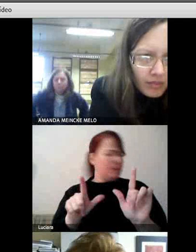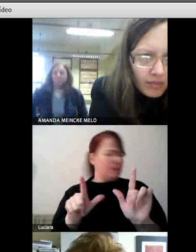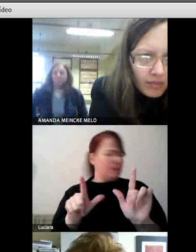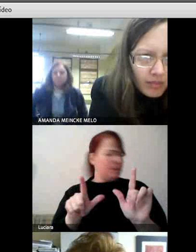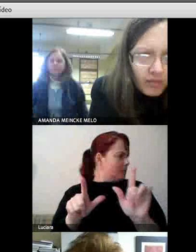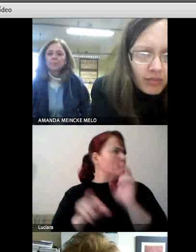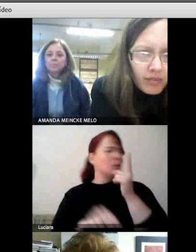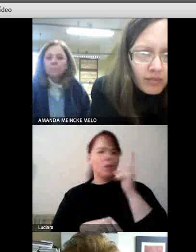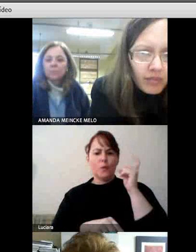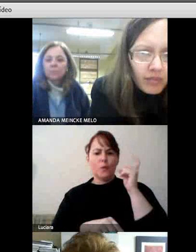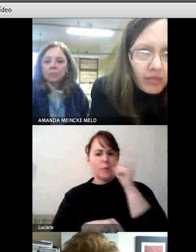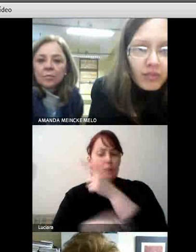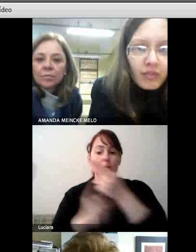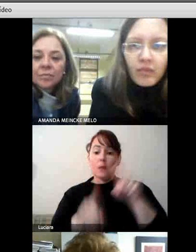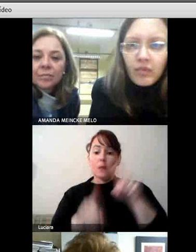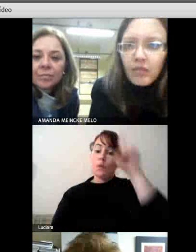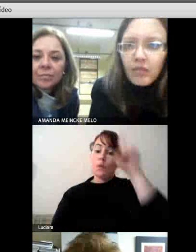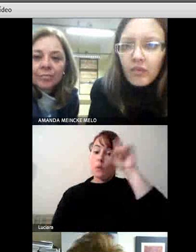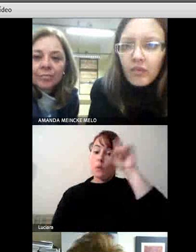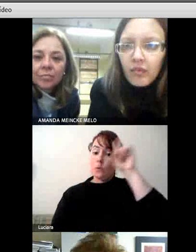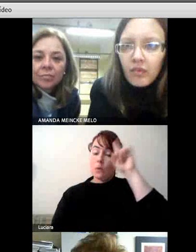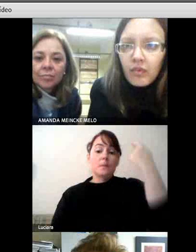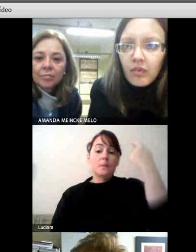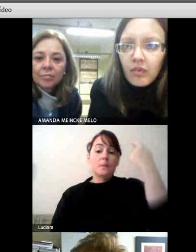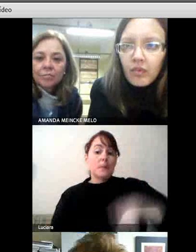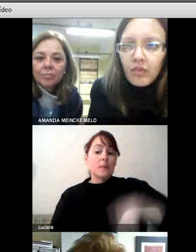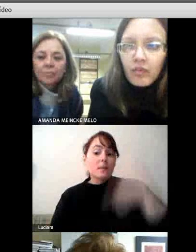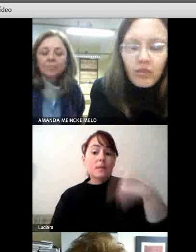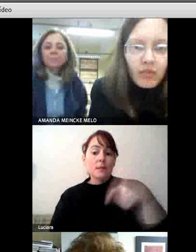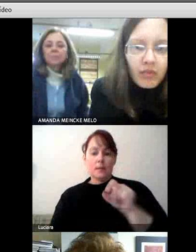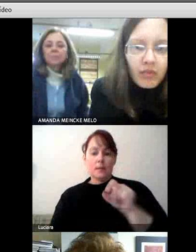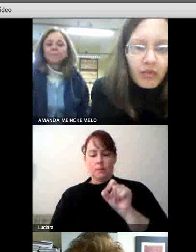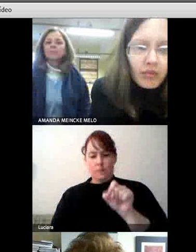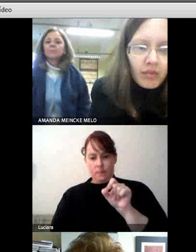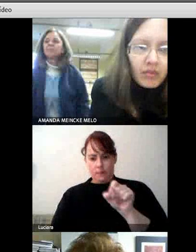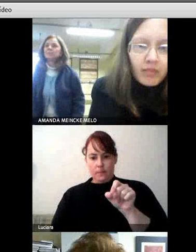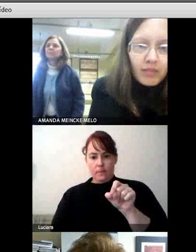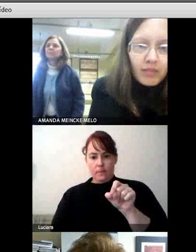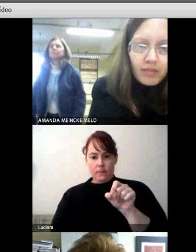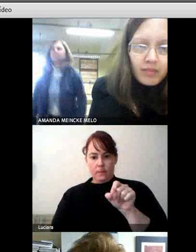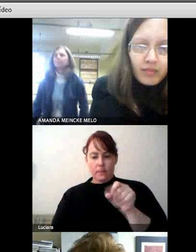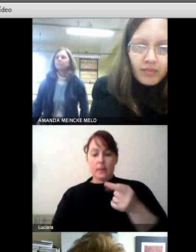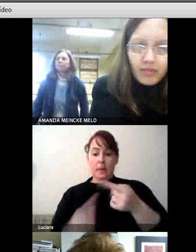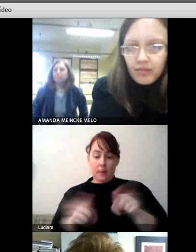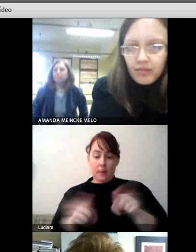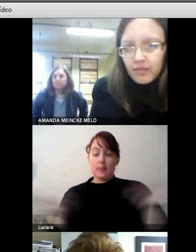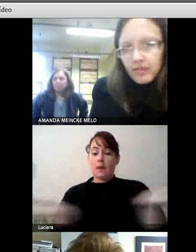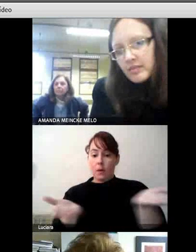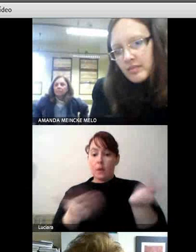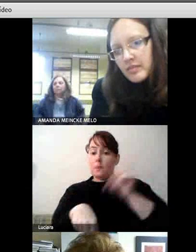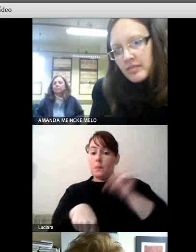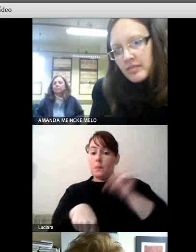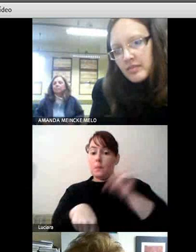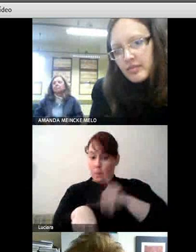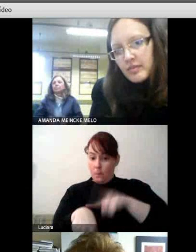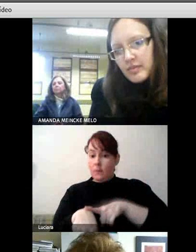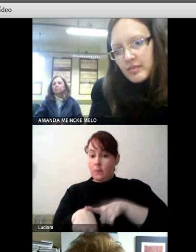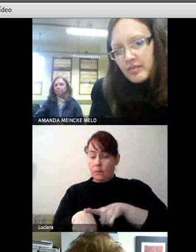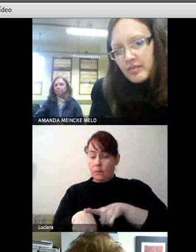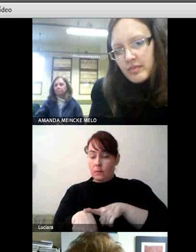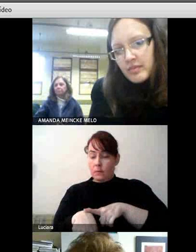tenho 60 anos de magistério e eu passei por todas as inovações. Porque quando eu era pequena não tinha